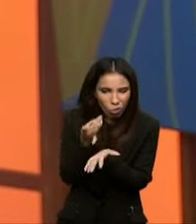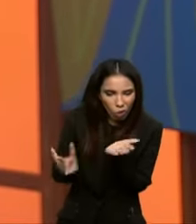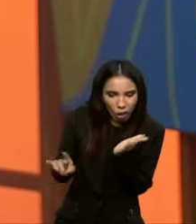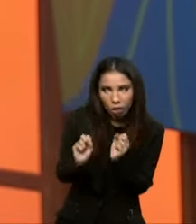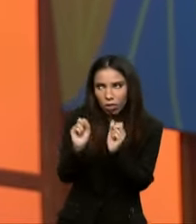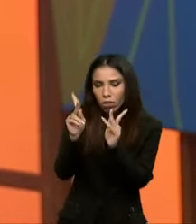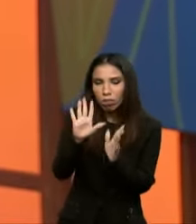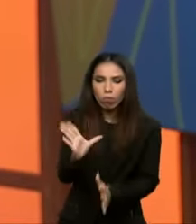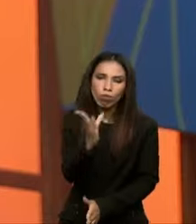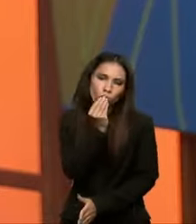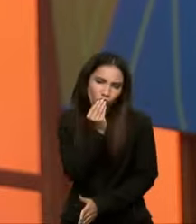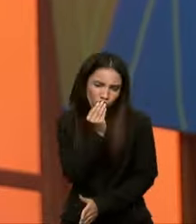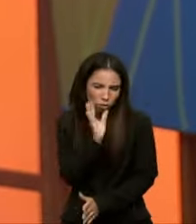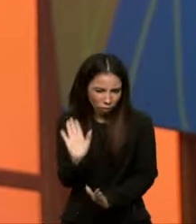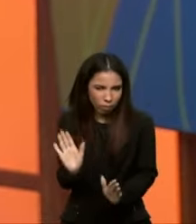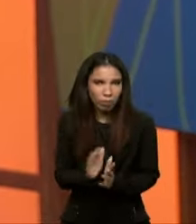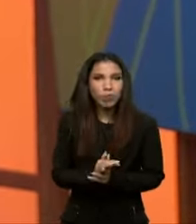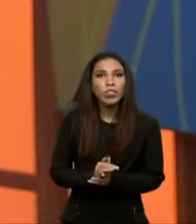21, prefixo